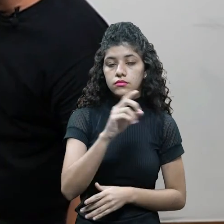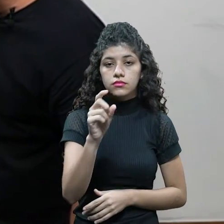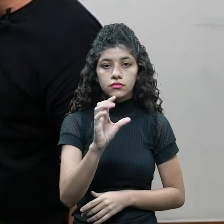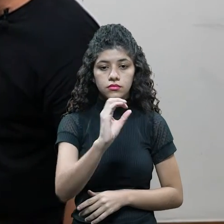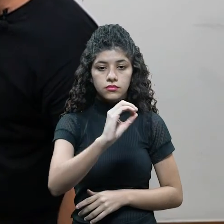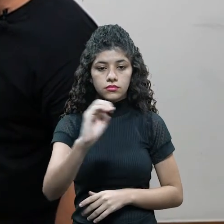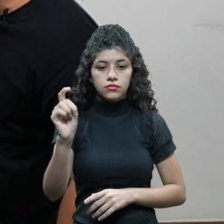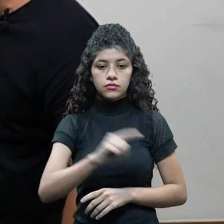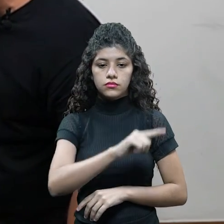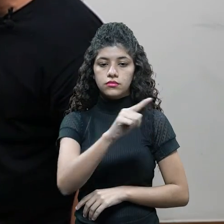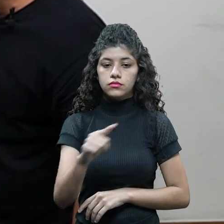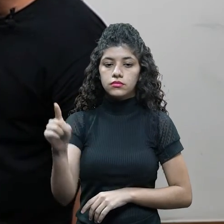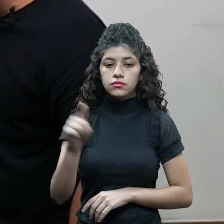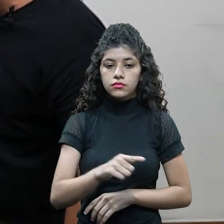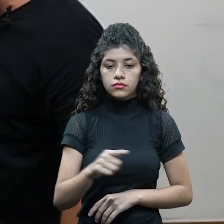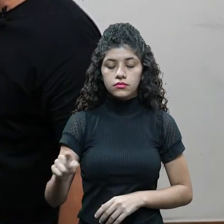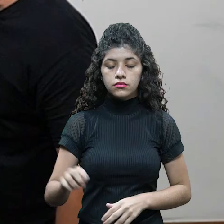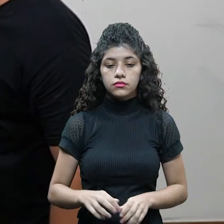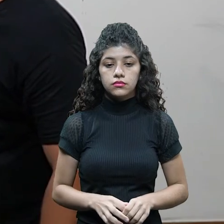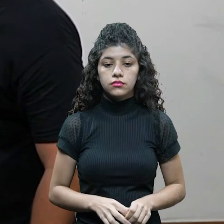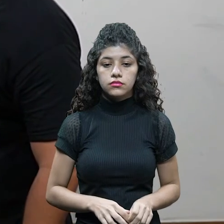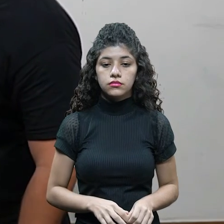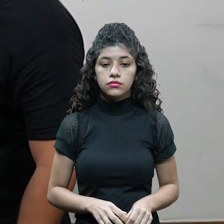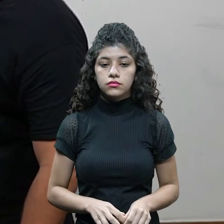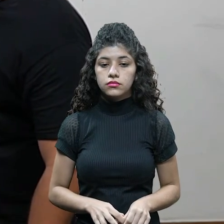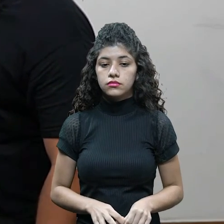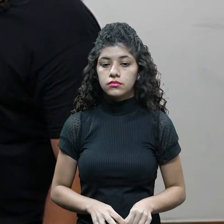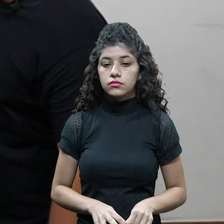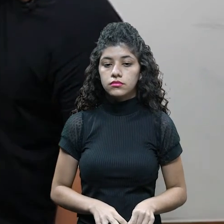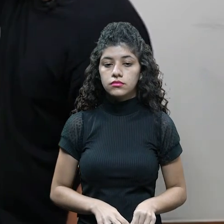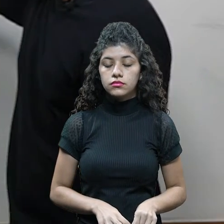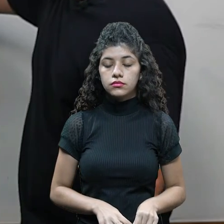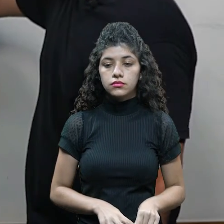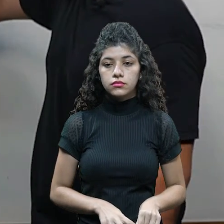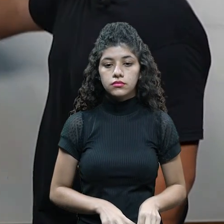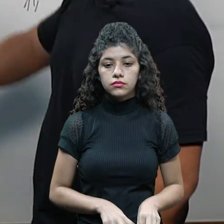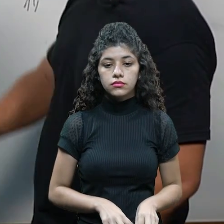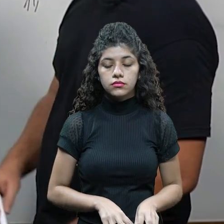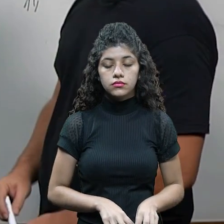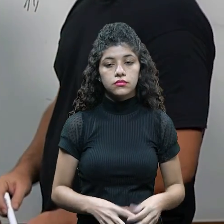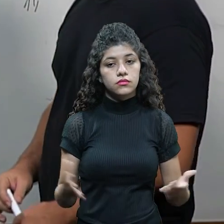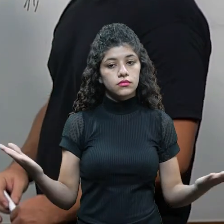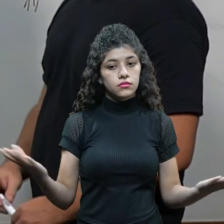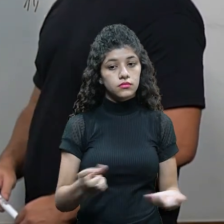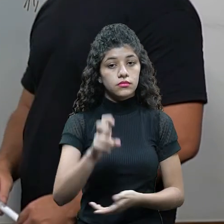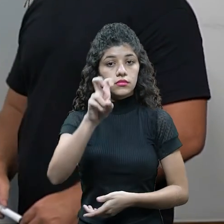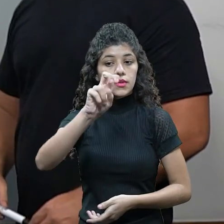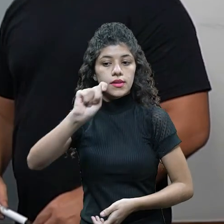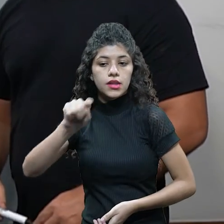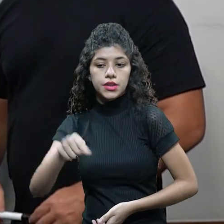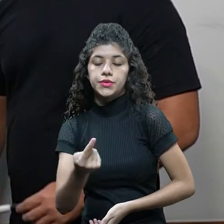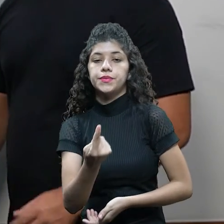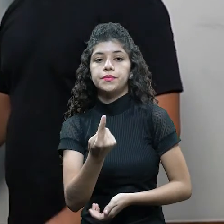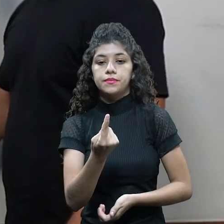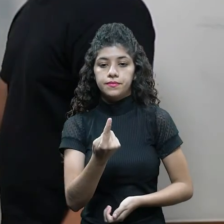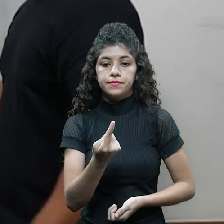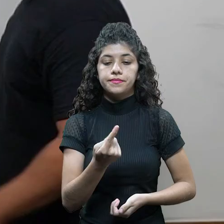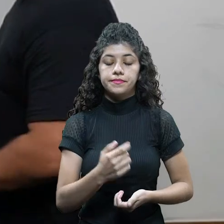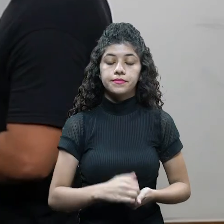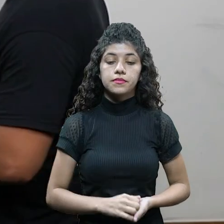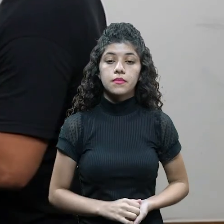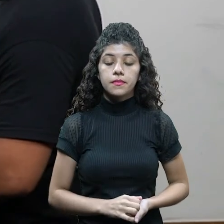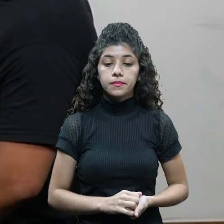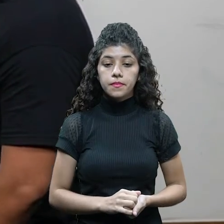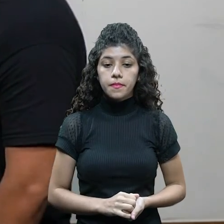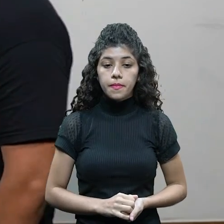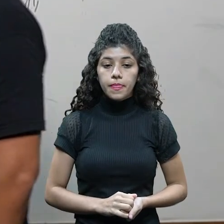Vou cortar 2 zeros de cima com 2 de baixo. Vai sobrar 100 vezes 5 vezes 10, que vai dar 5 mil. 5